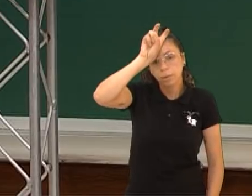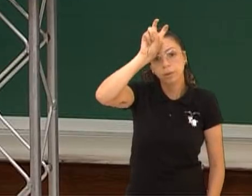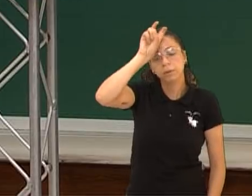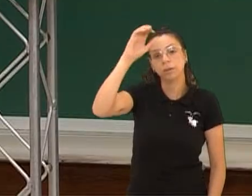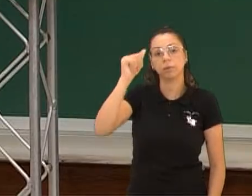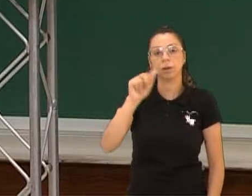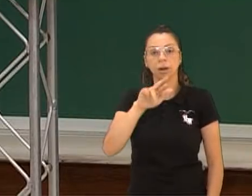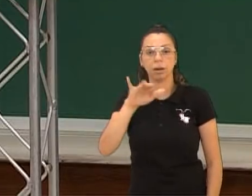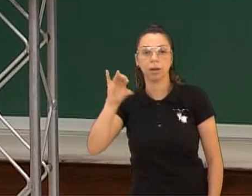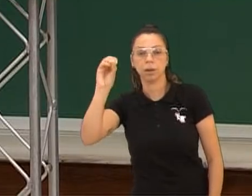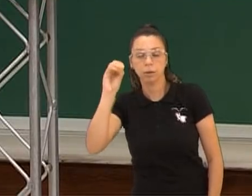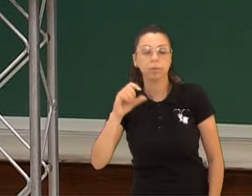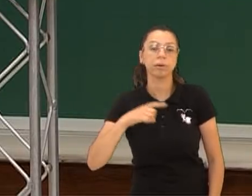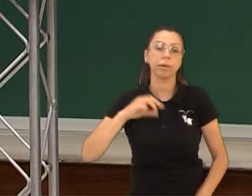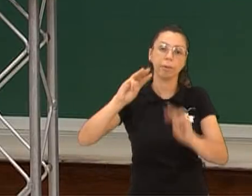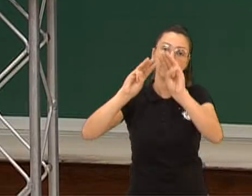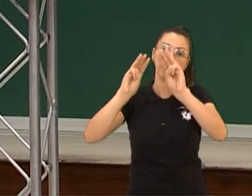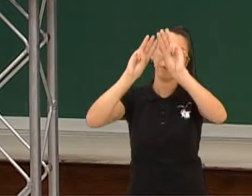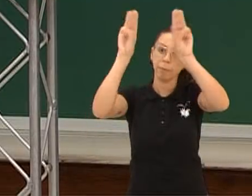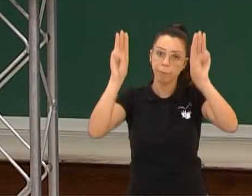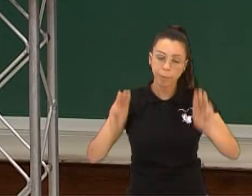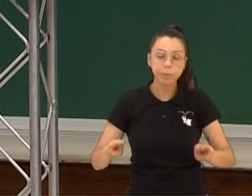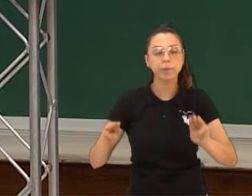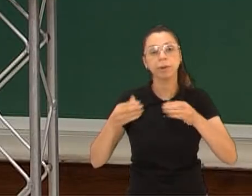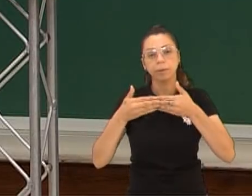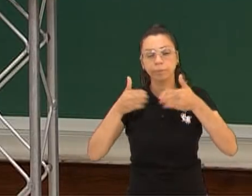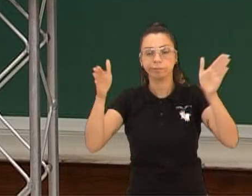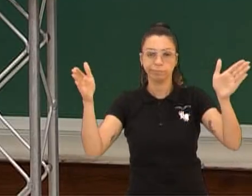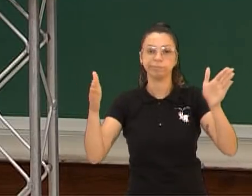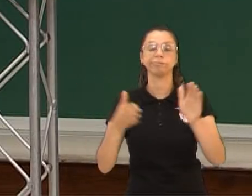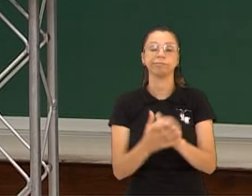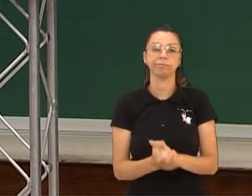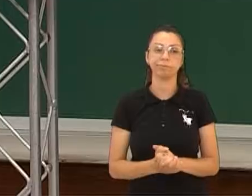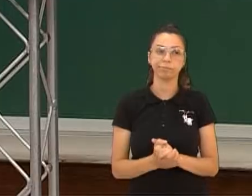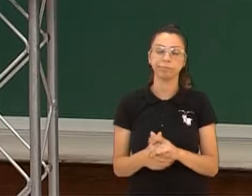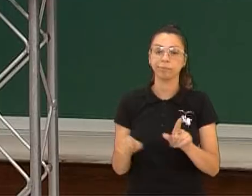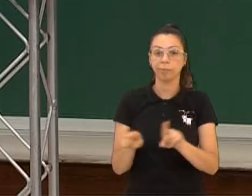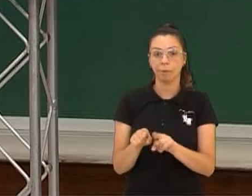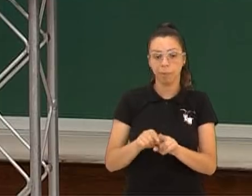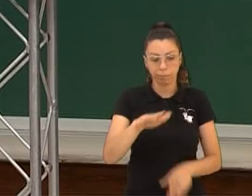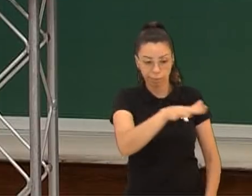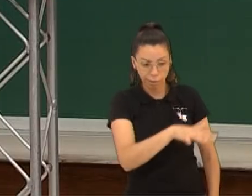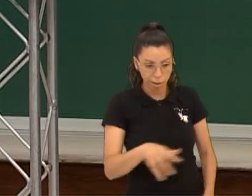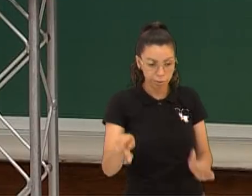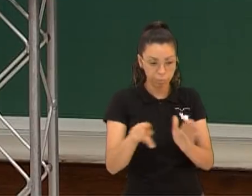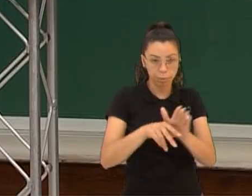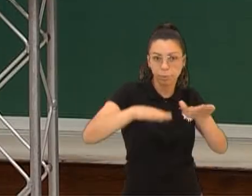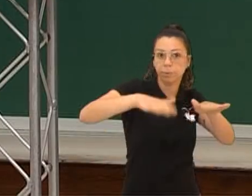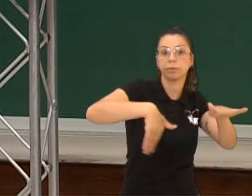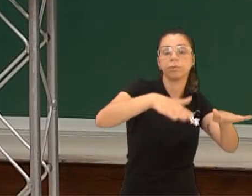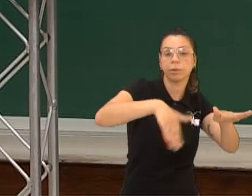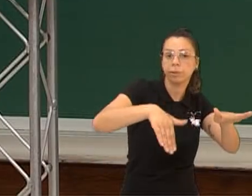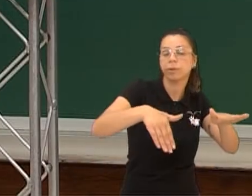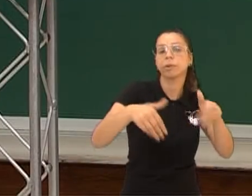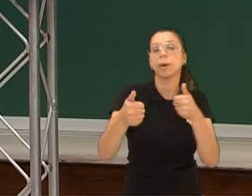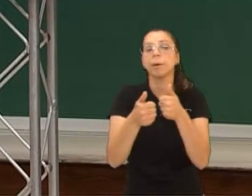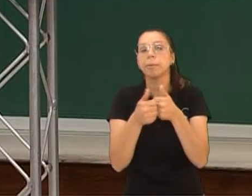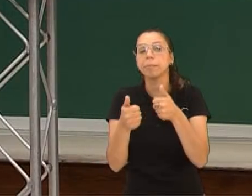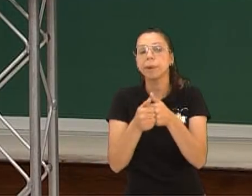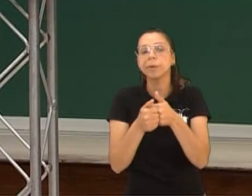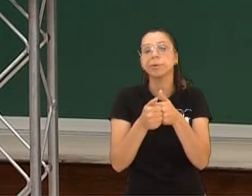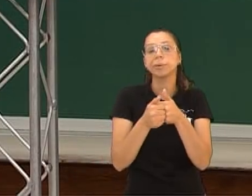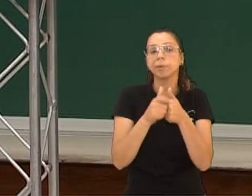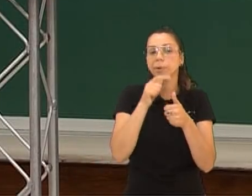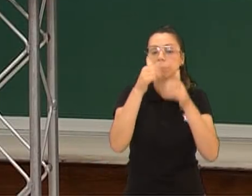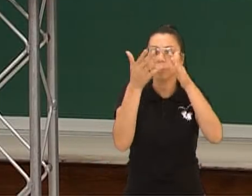né, e ela é importante fonte de rendimento para Cabo Verde, né, na área litorânea já da porção do Atlântico aqui, e a maioria